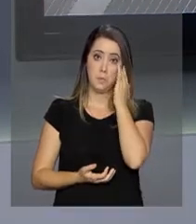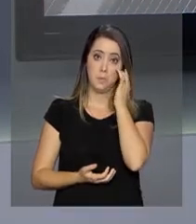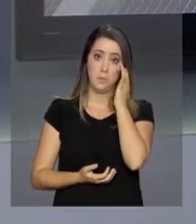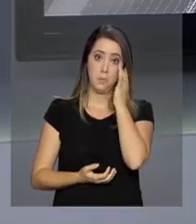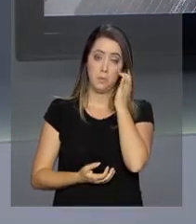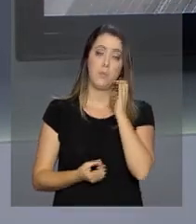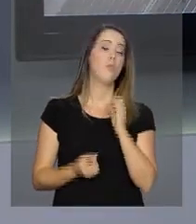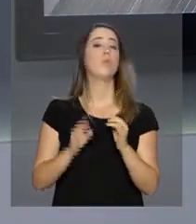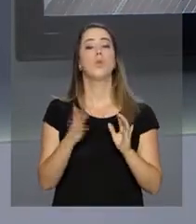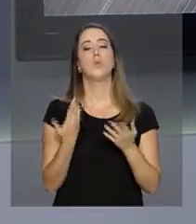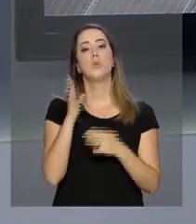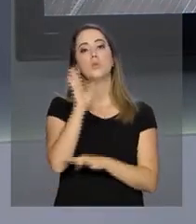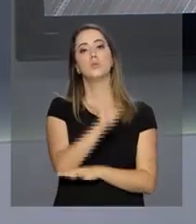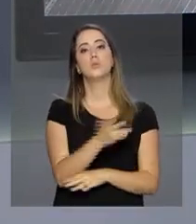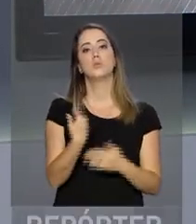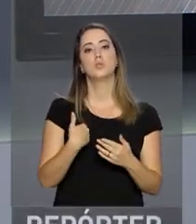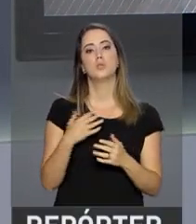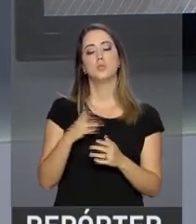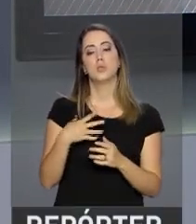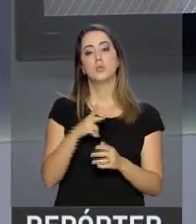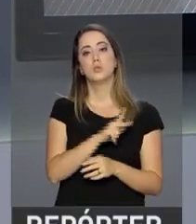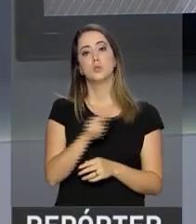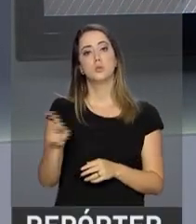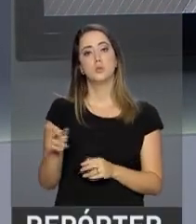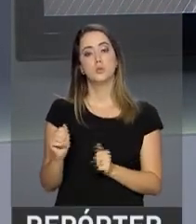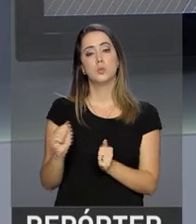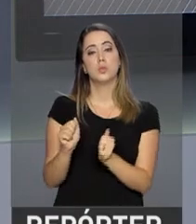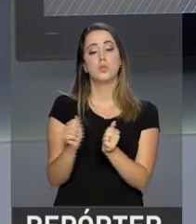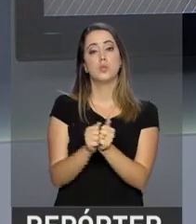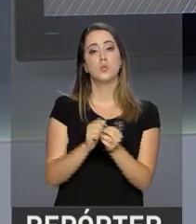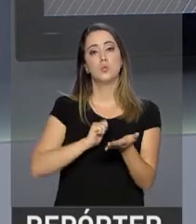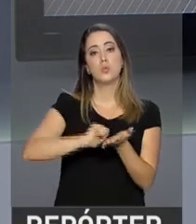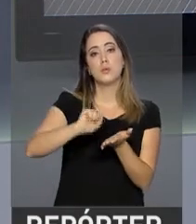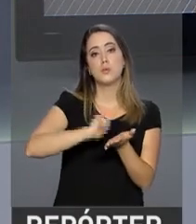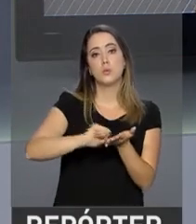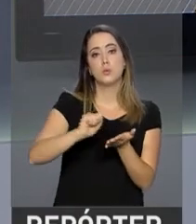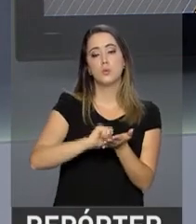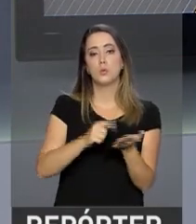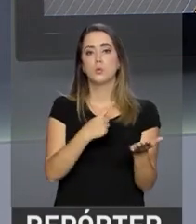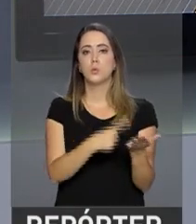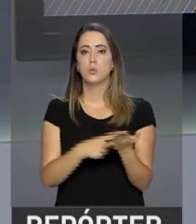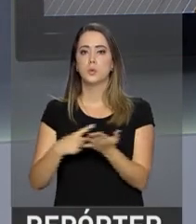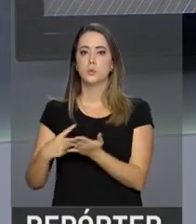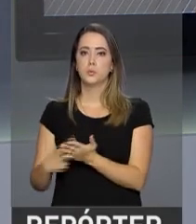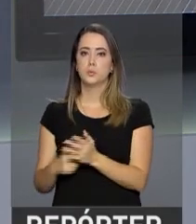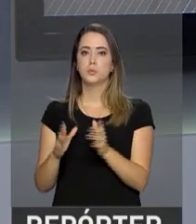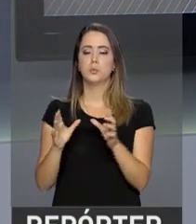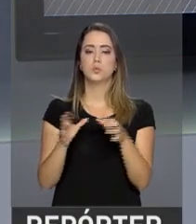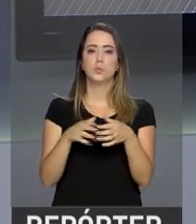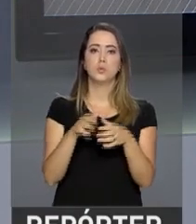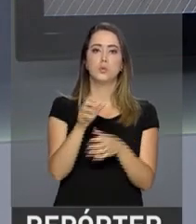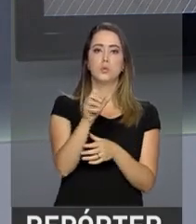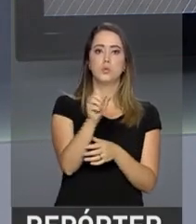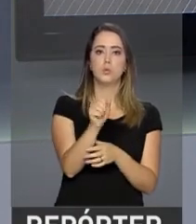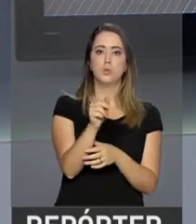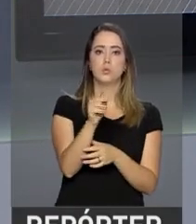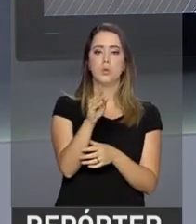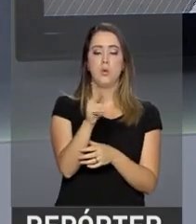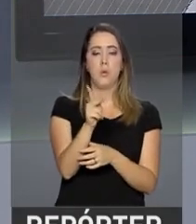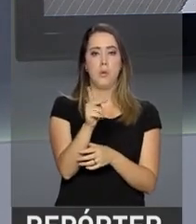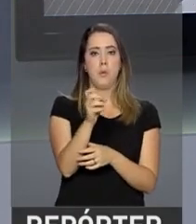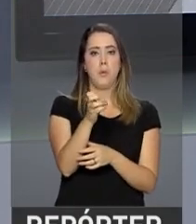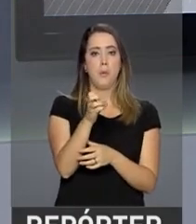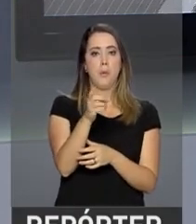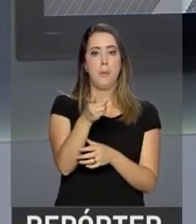o presidente acompanhou a assinatura de um memorando de entendimento entre a agência brasileira de promoção de exportações e investimentos